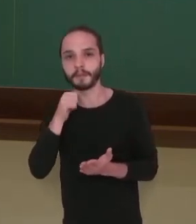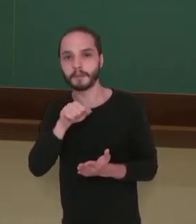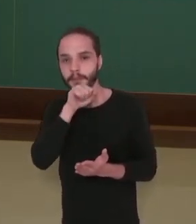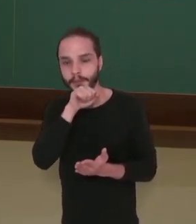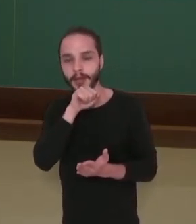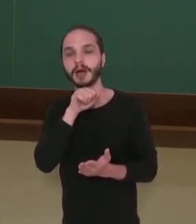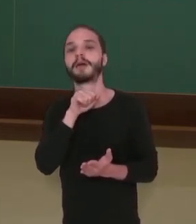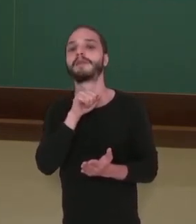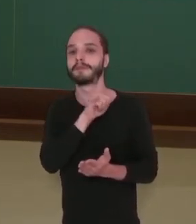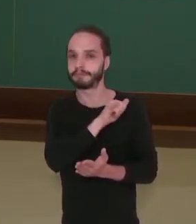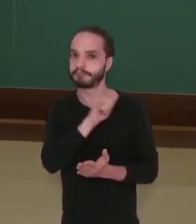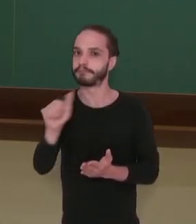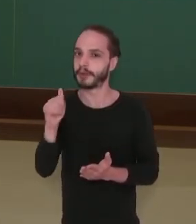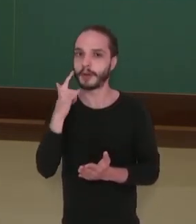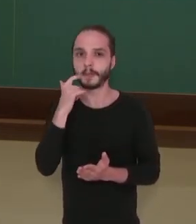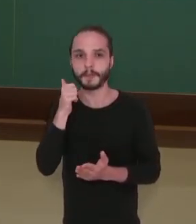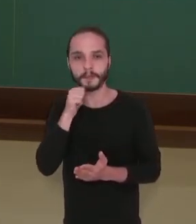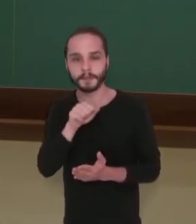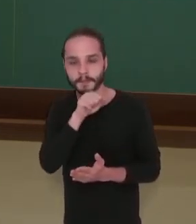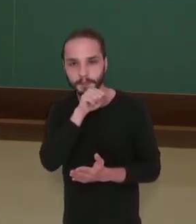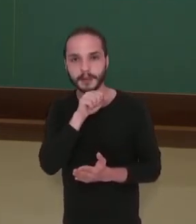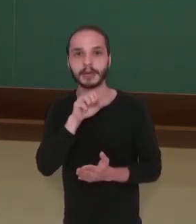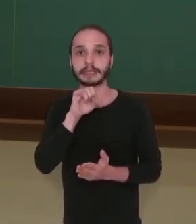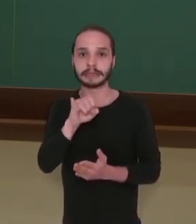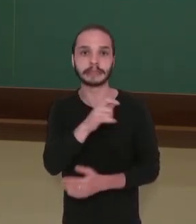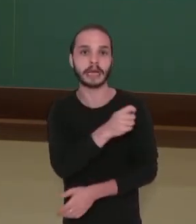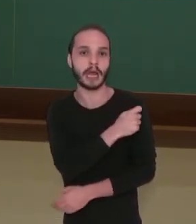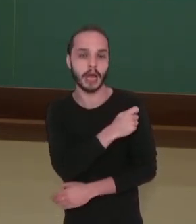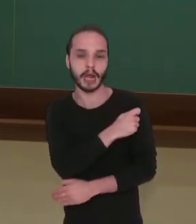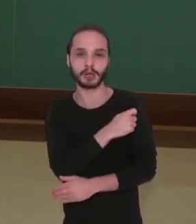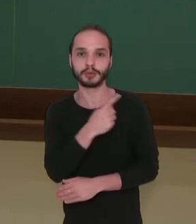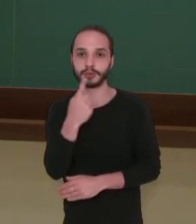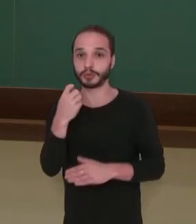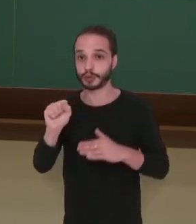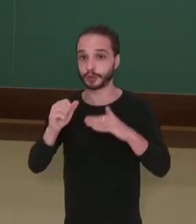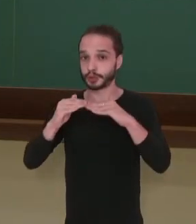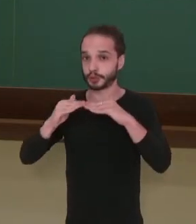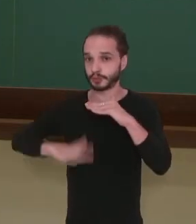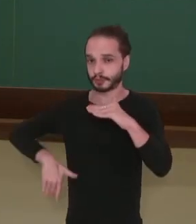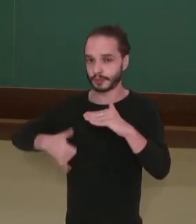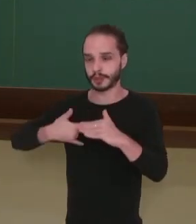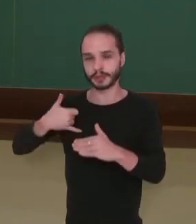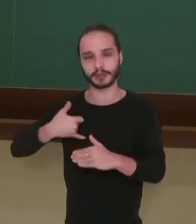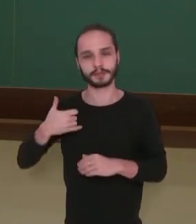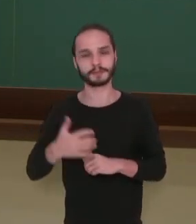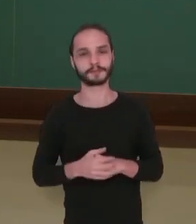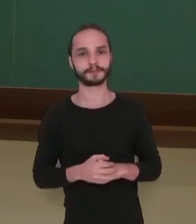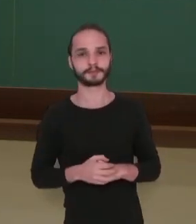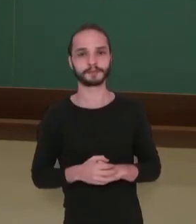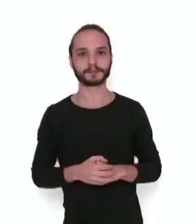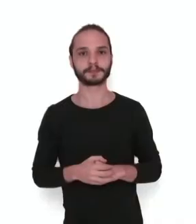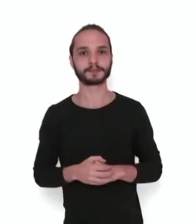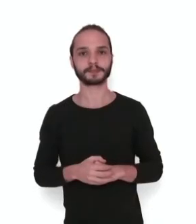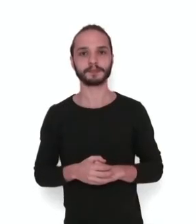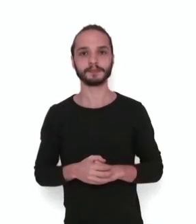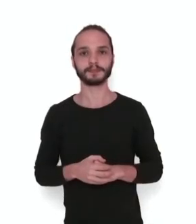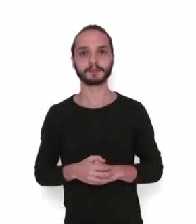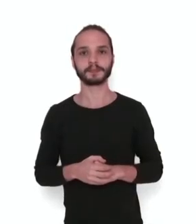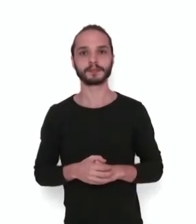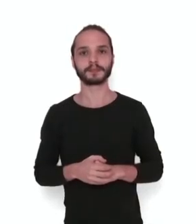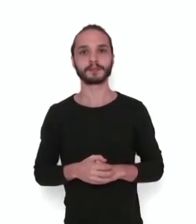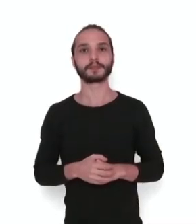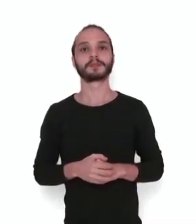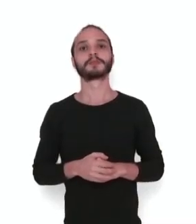será notificada aos pais quando se tratar de um aluno menor de 18 anos. Após as ações